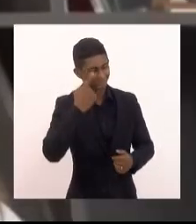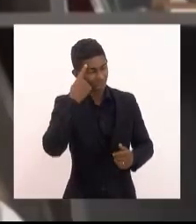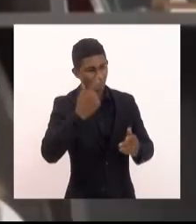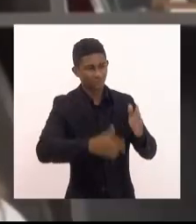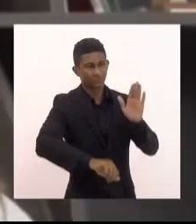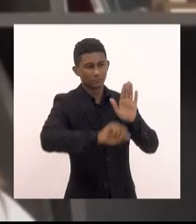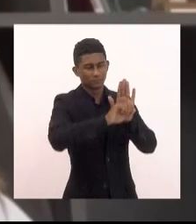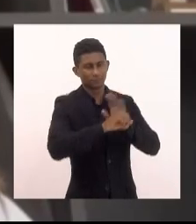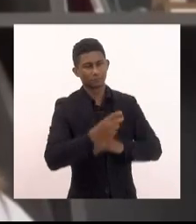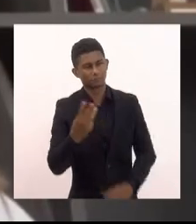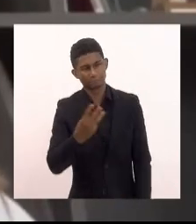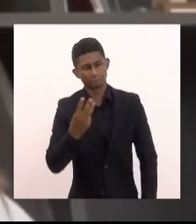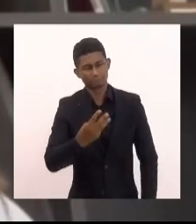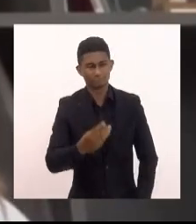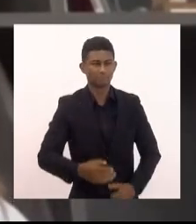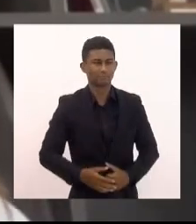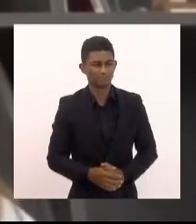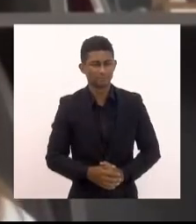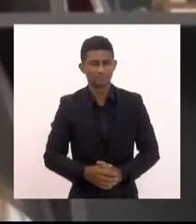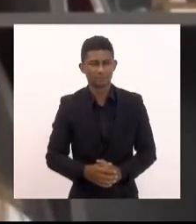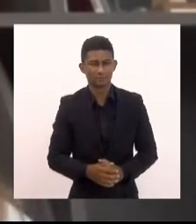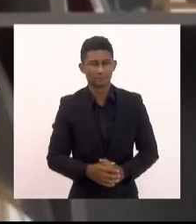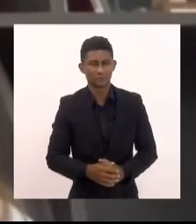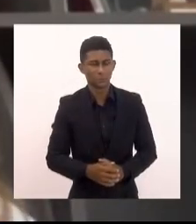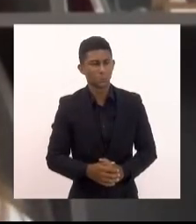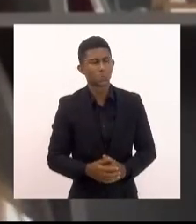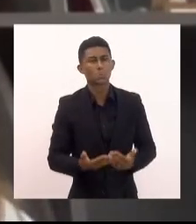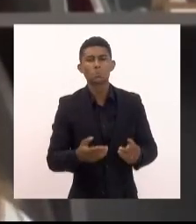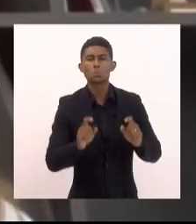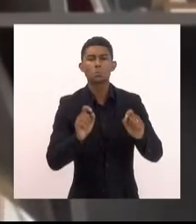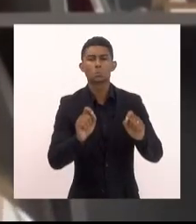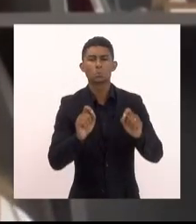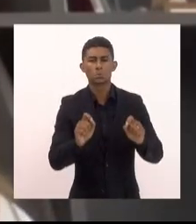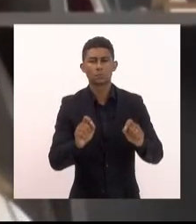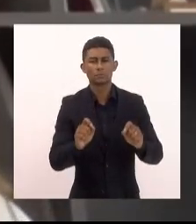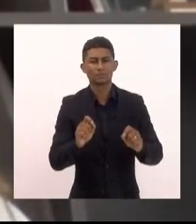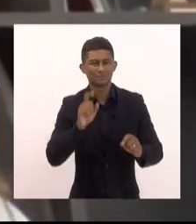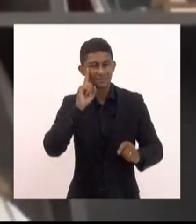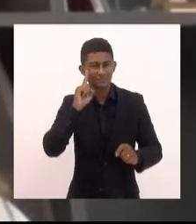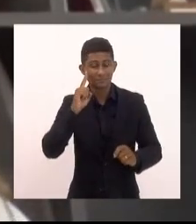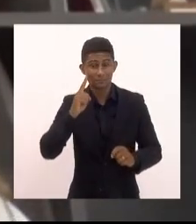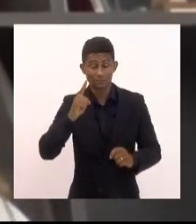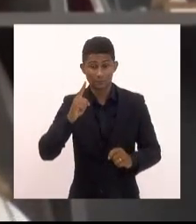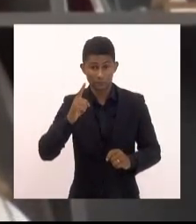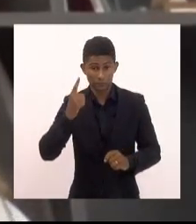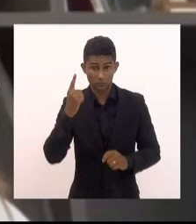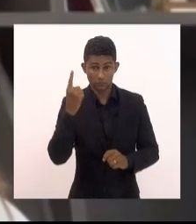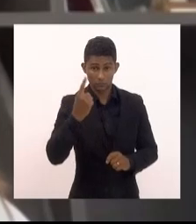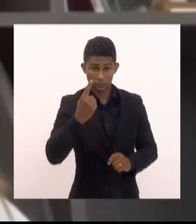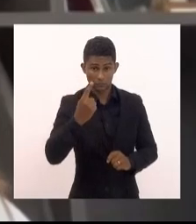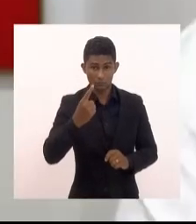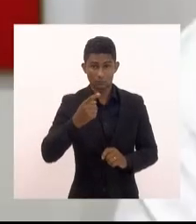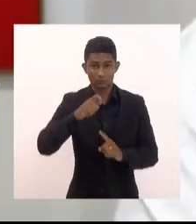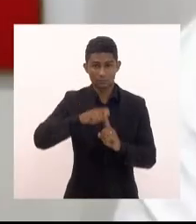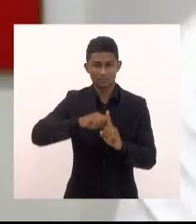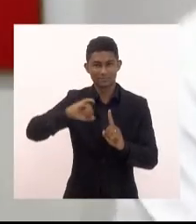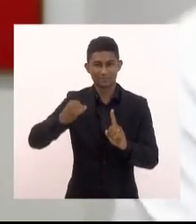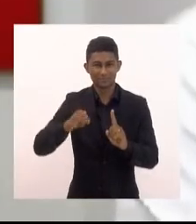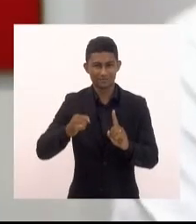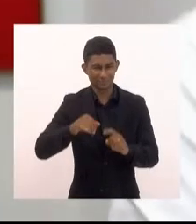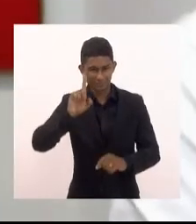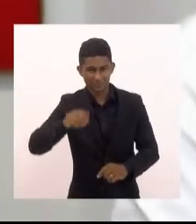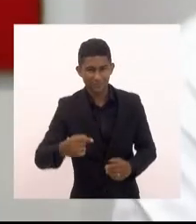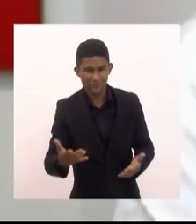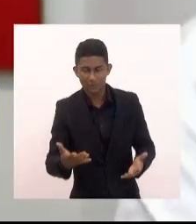3º, que ele passa a produzir efeitos a partir de 1º de janeiro? Isso.